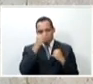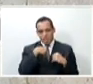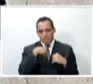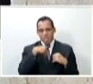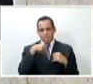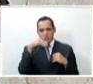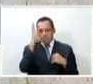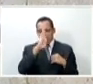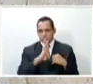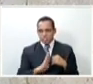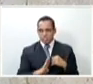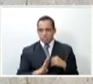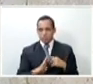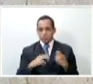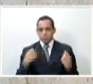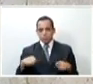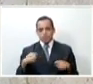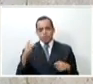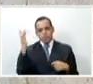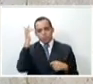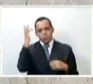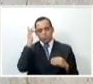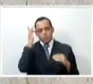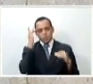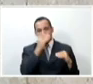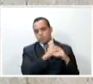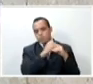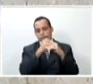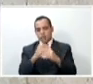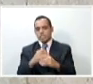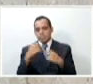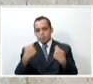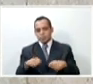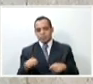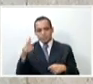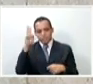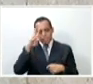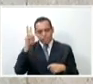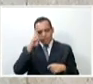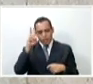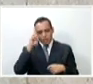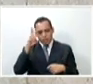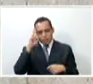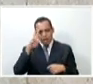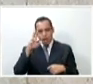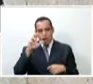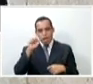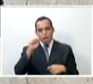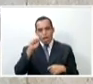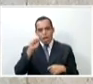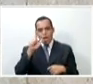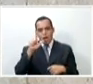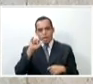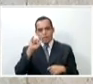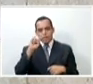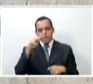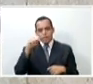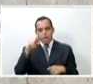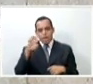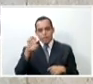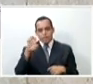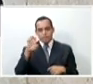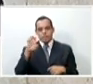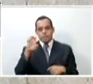que busca ou deveria buscar a maturidade democrática. Lembremos a advertência de Dante Alighieri, que escreveu o Inferno de Dante,